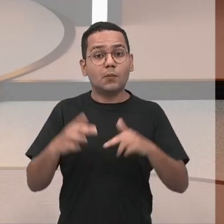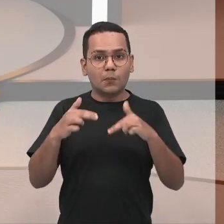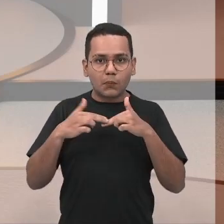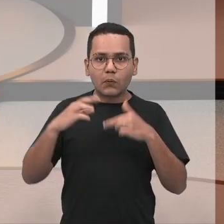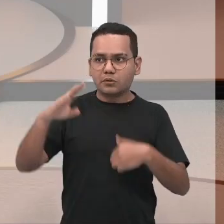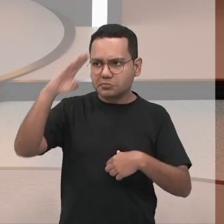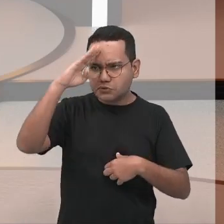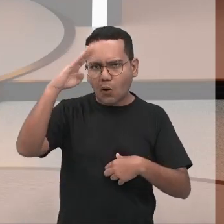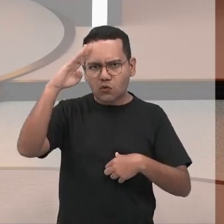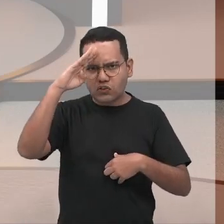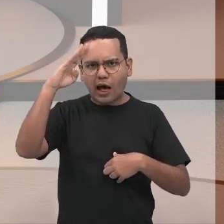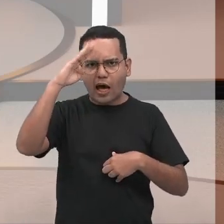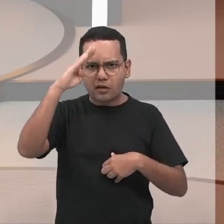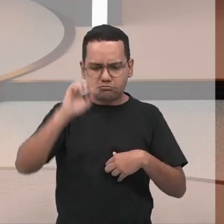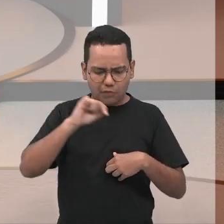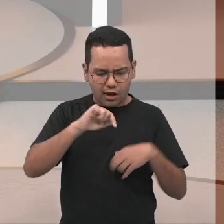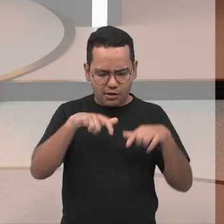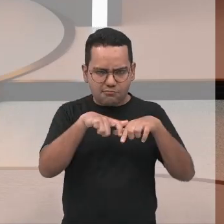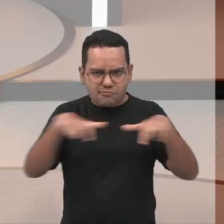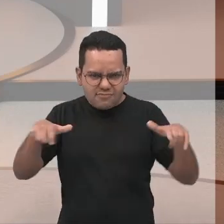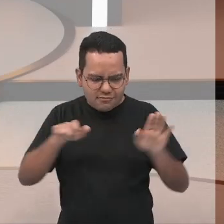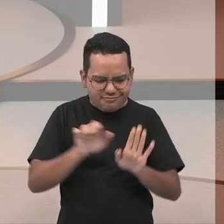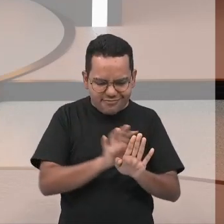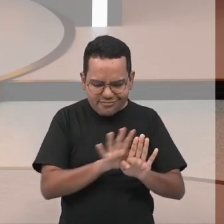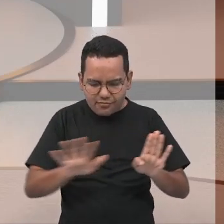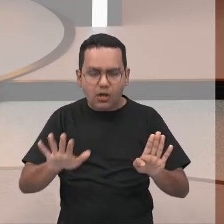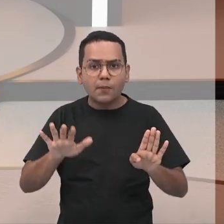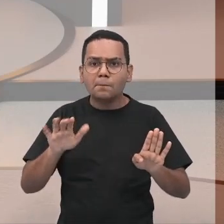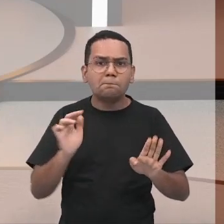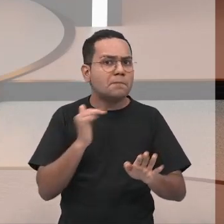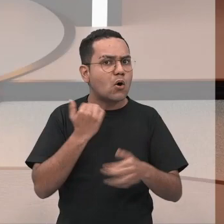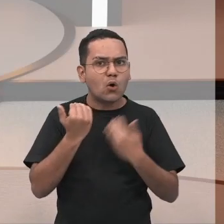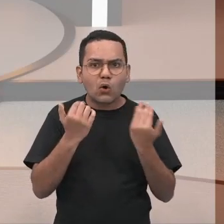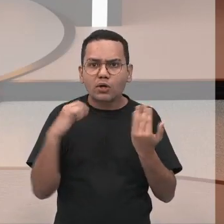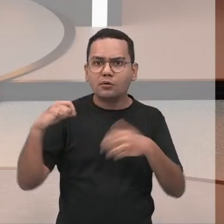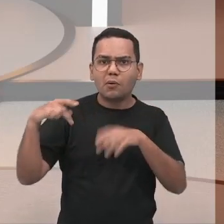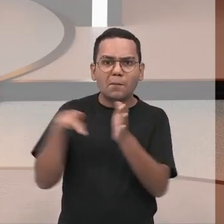que contraíram dentro da trincheira do que propriamente de